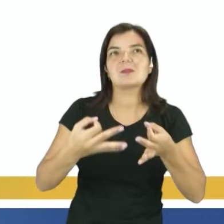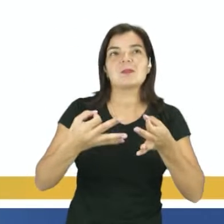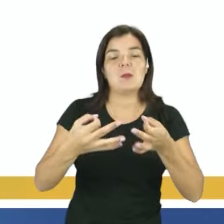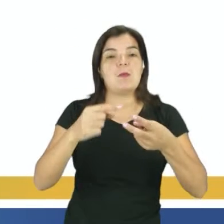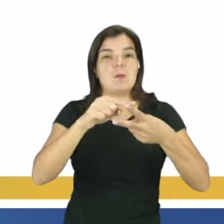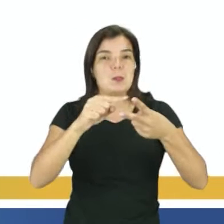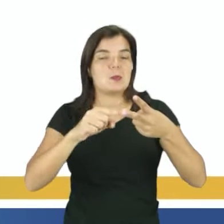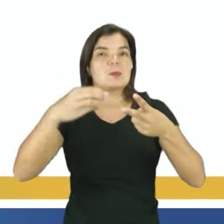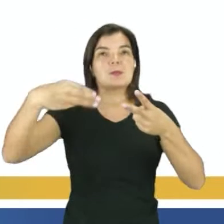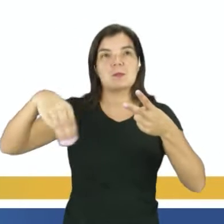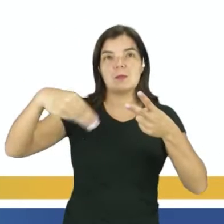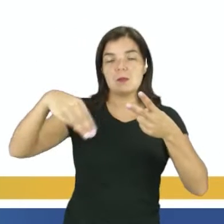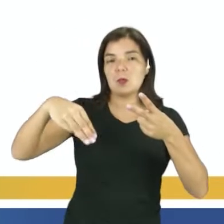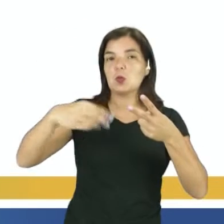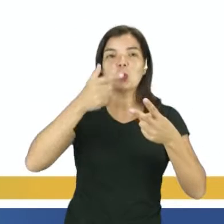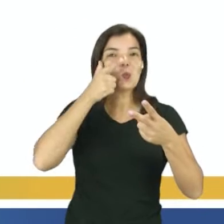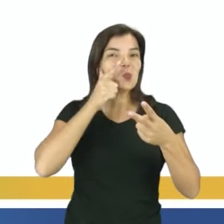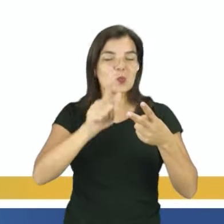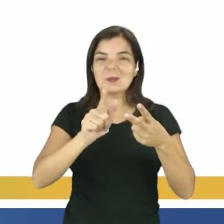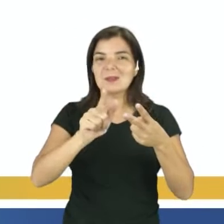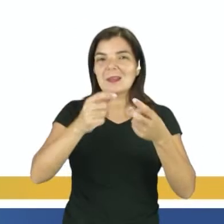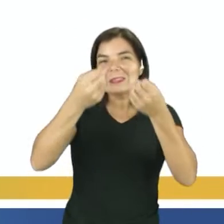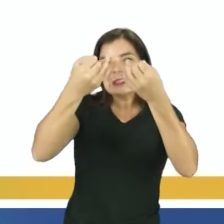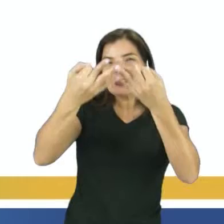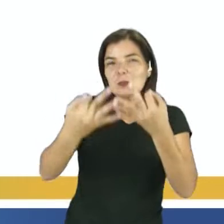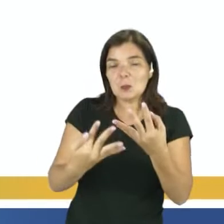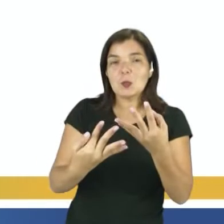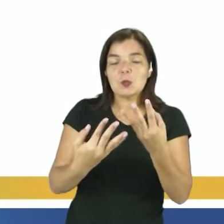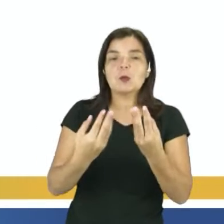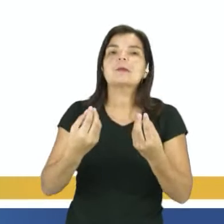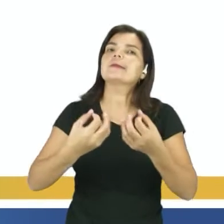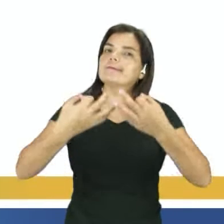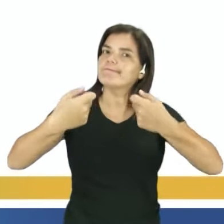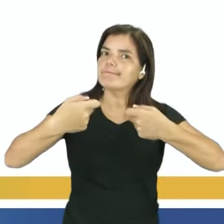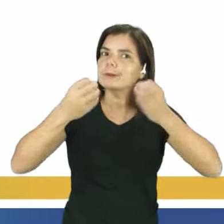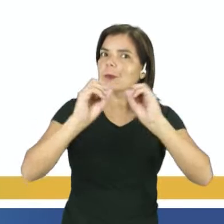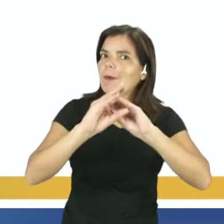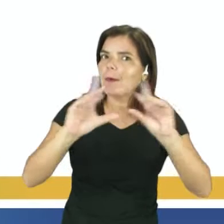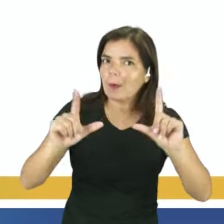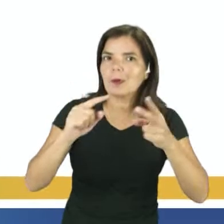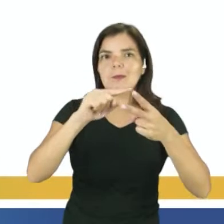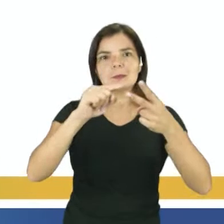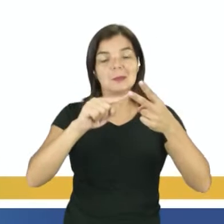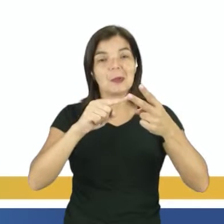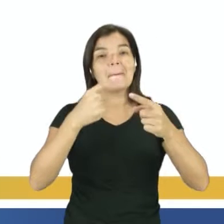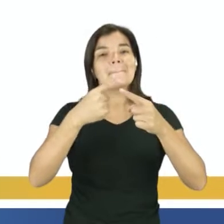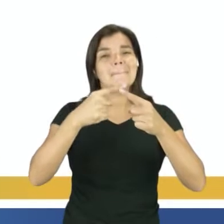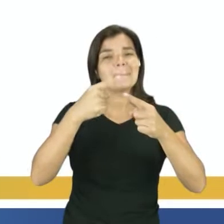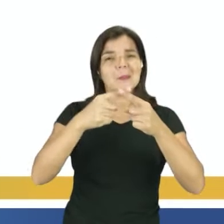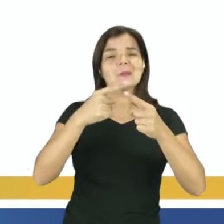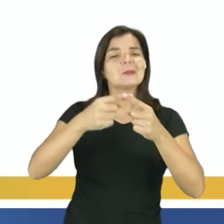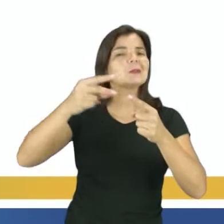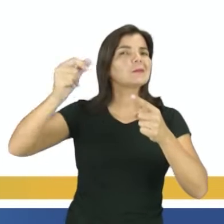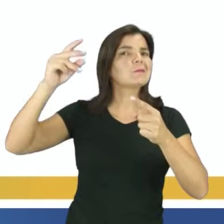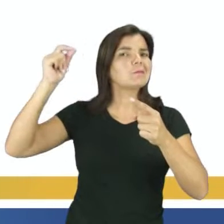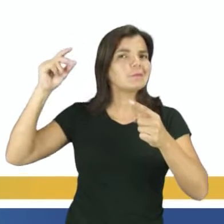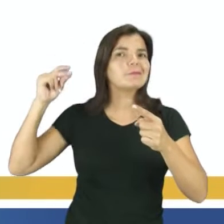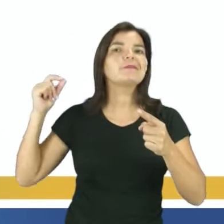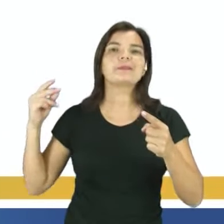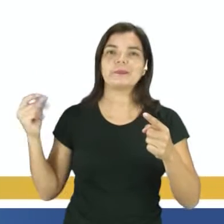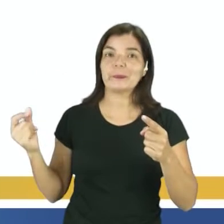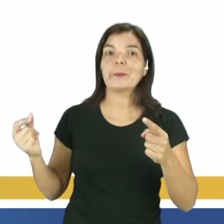esses entes matemáticos, ou seja, você não consegue definir de maneira precisa esses dois conceitos, porque eles são conceitos primitivos, são